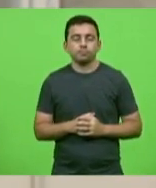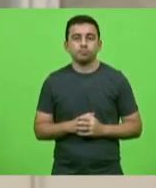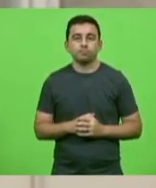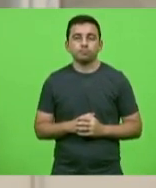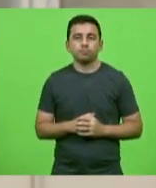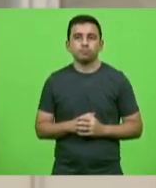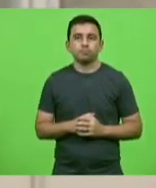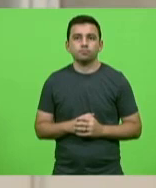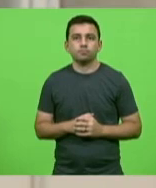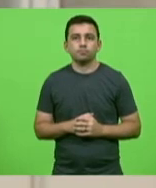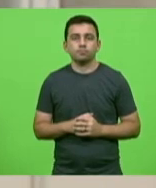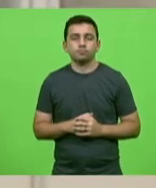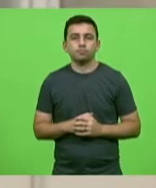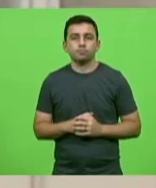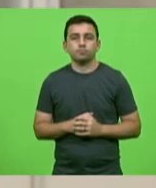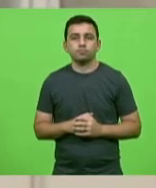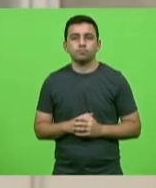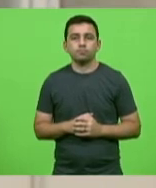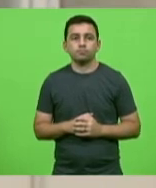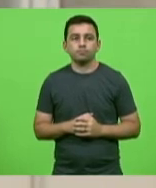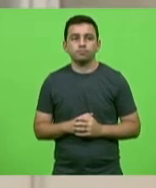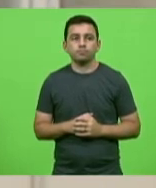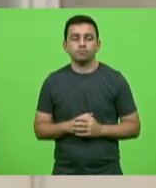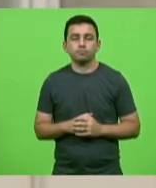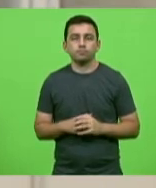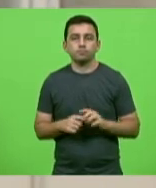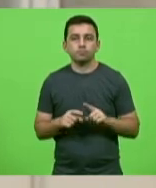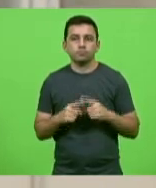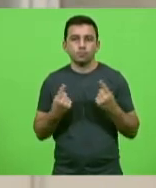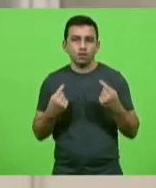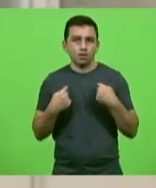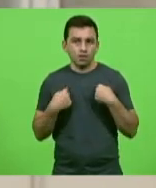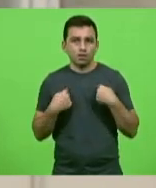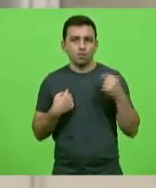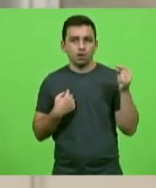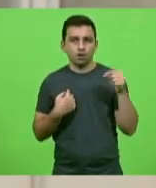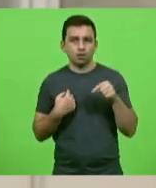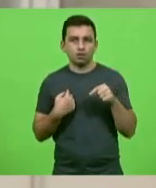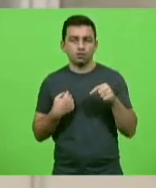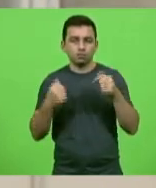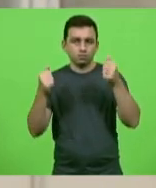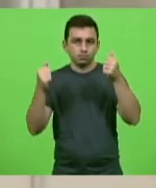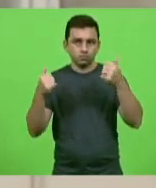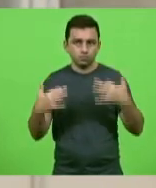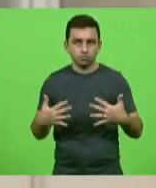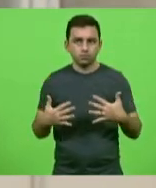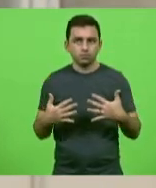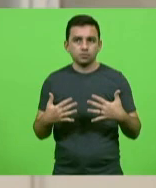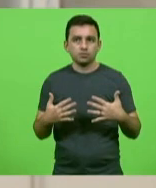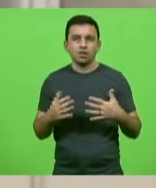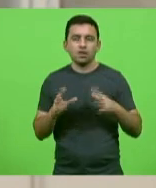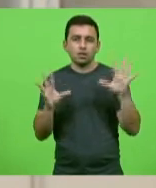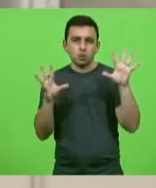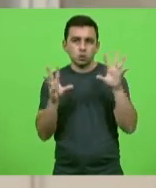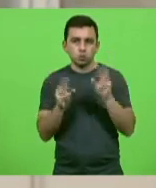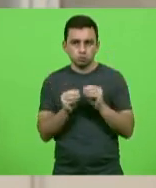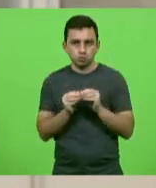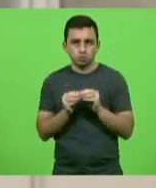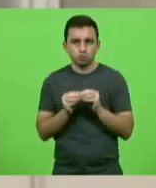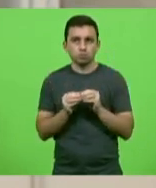e embora eu esteja trazendo uma versão